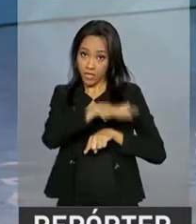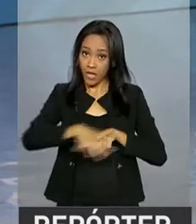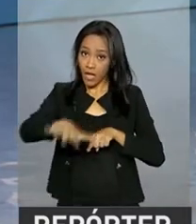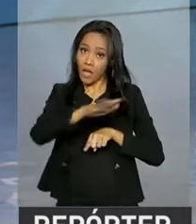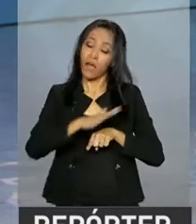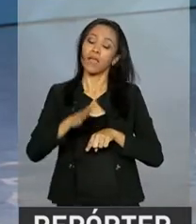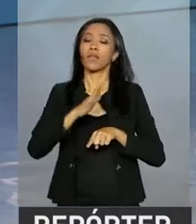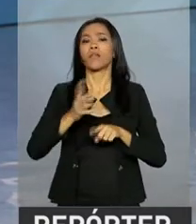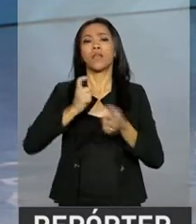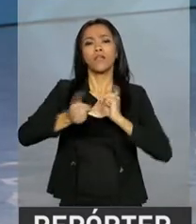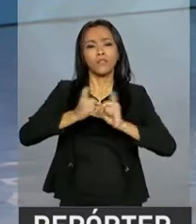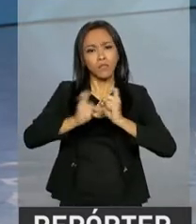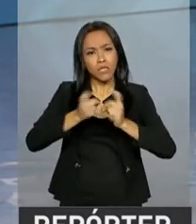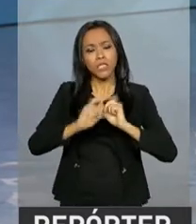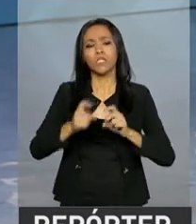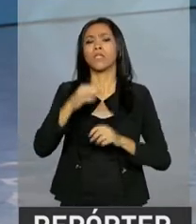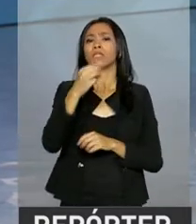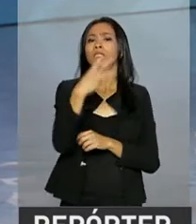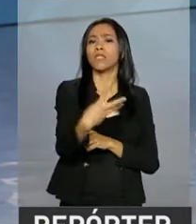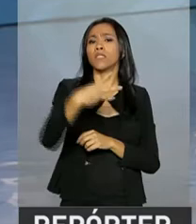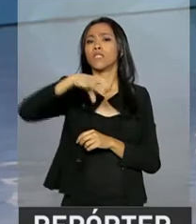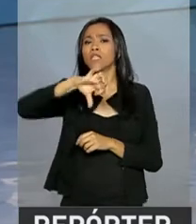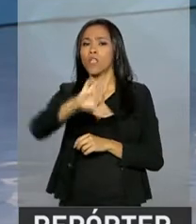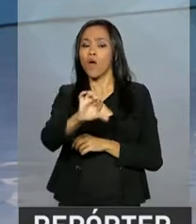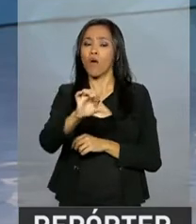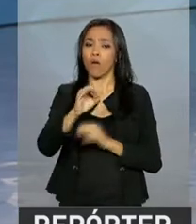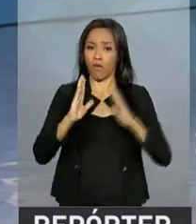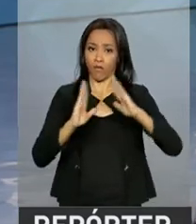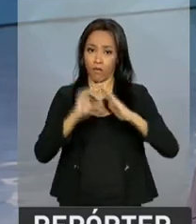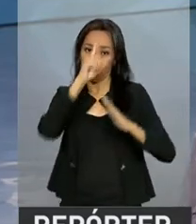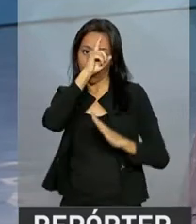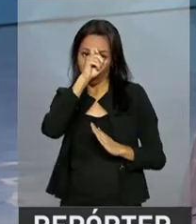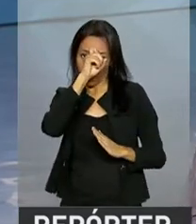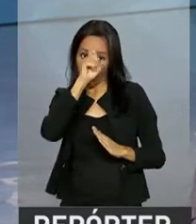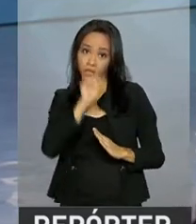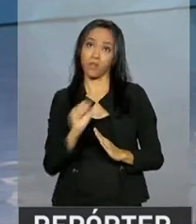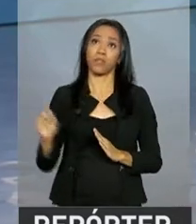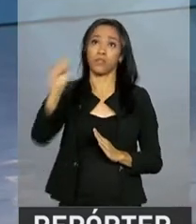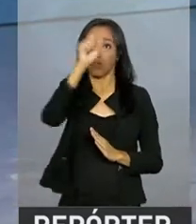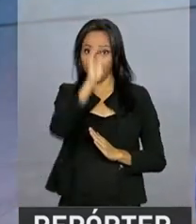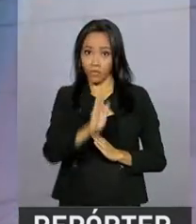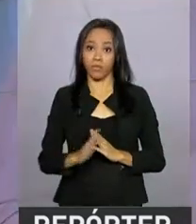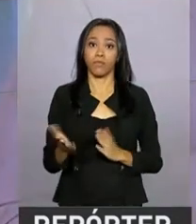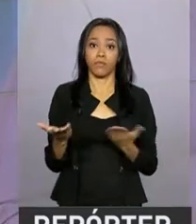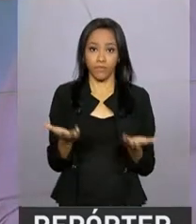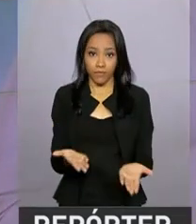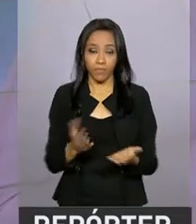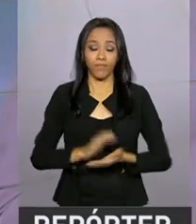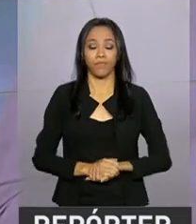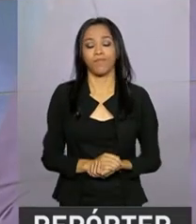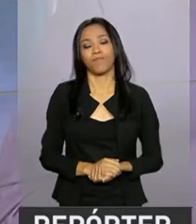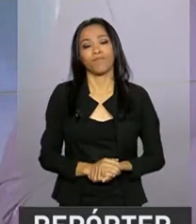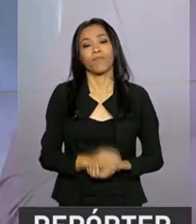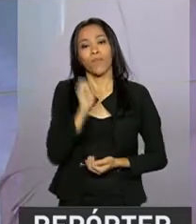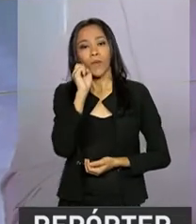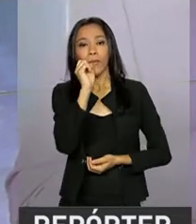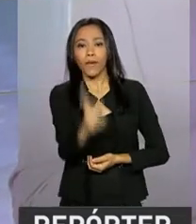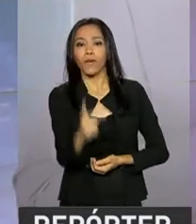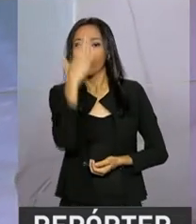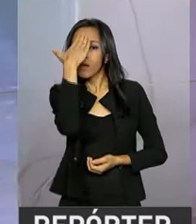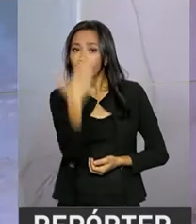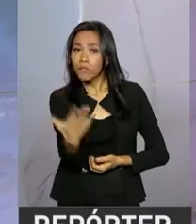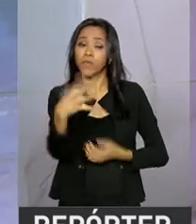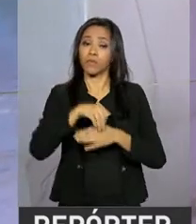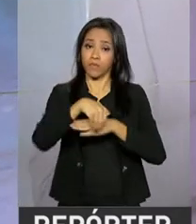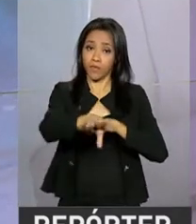administra 39 hospitais universitários federais em todo o país leandro volta com você só quem não tem obrigado pelas suas